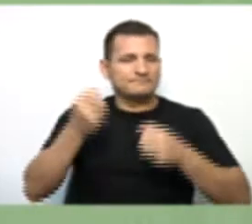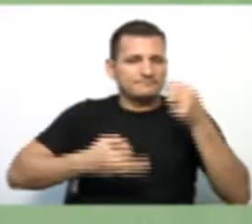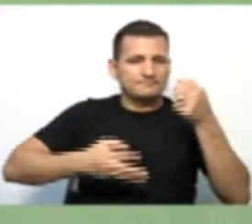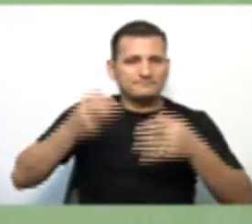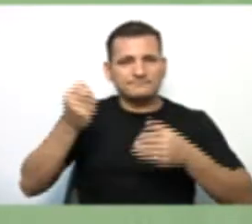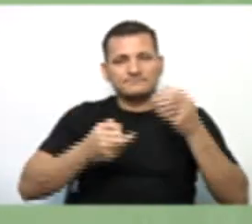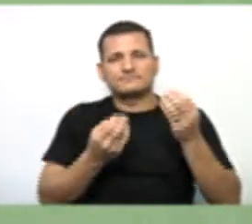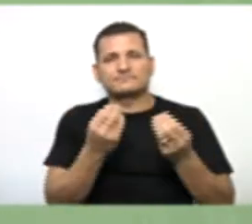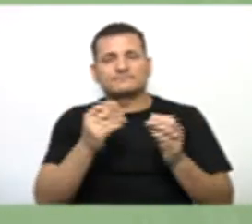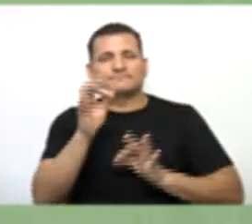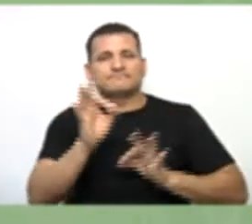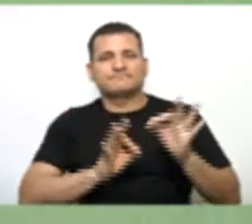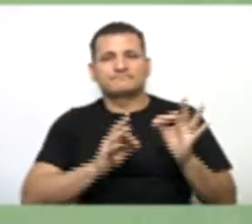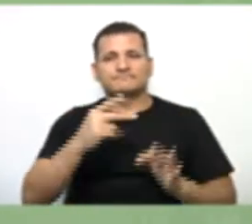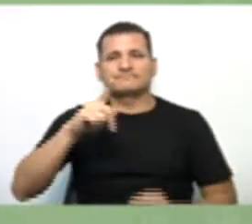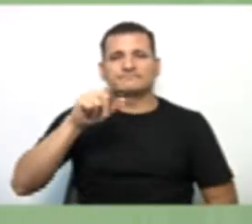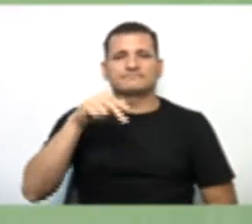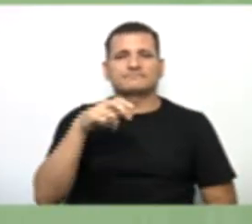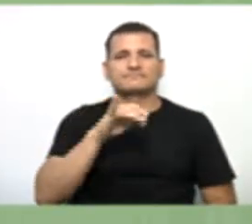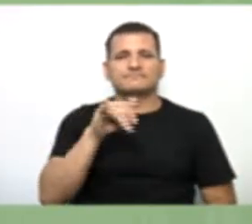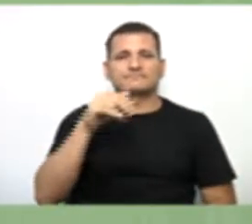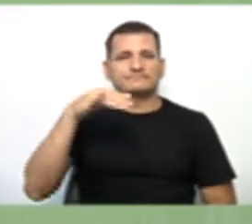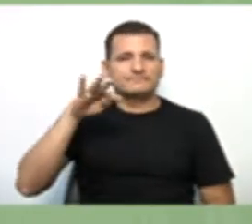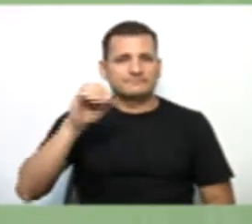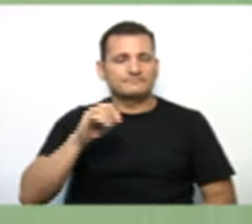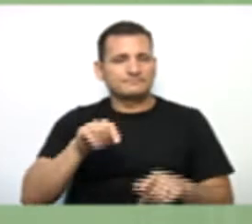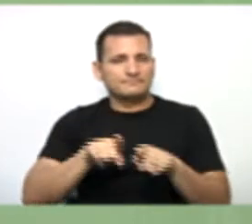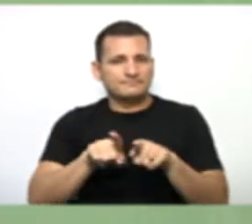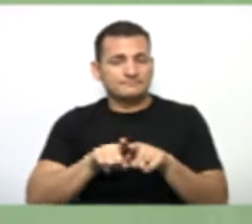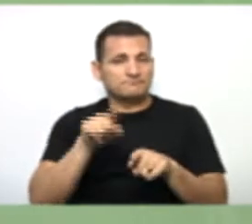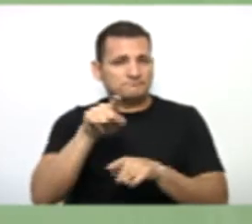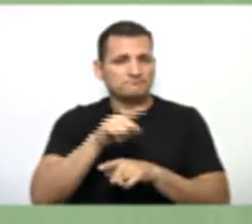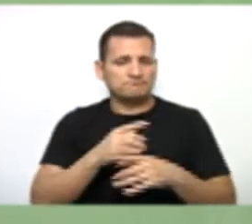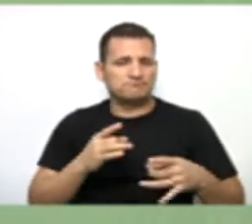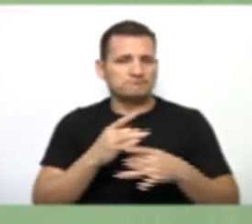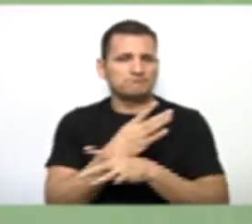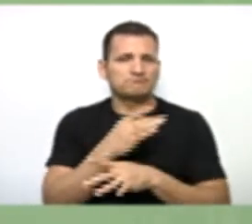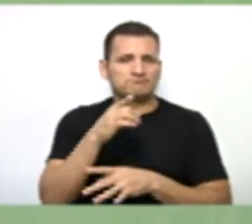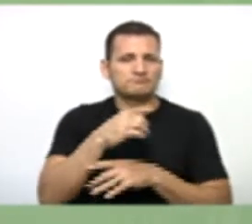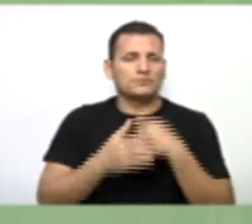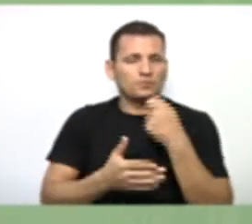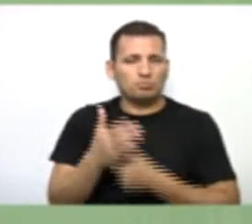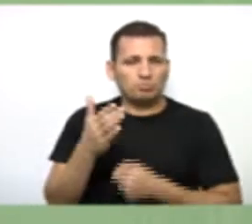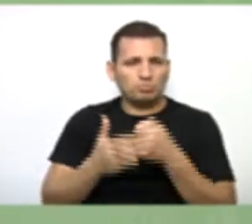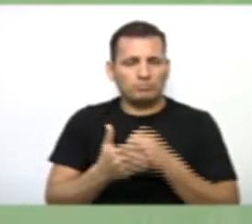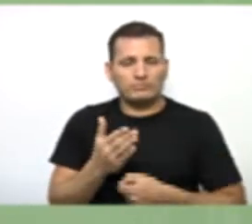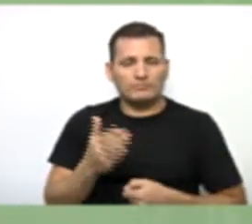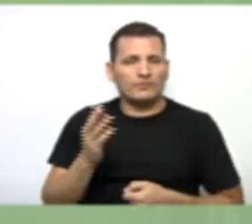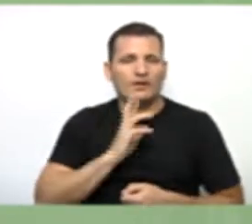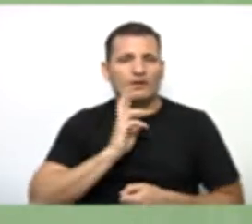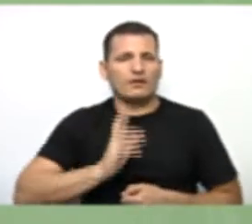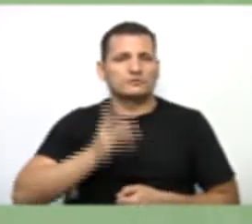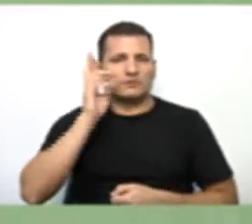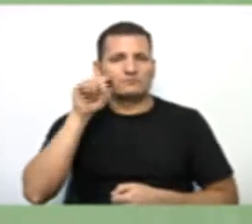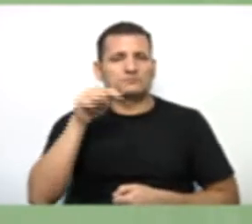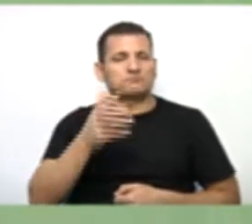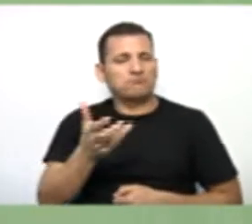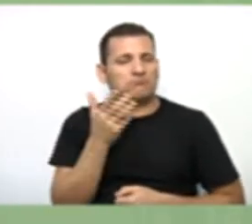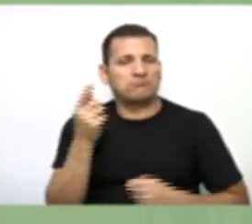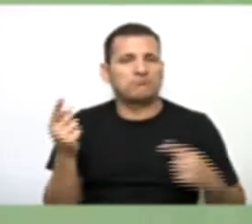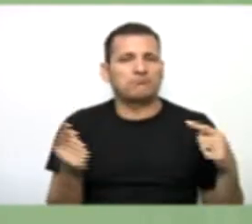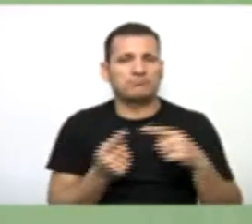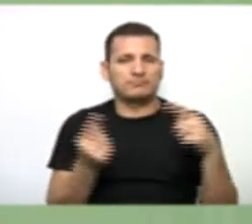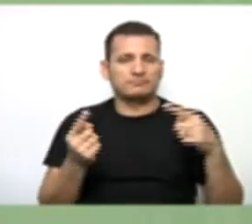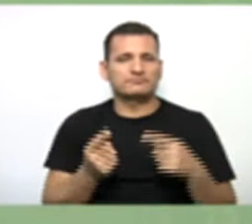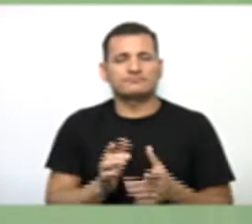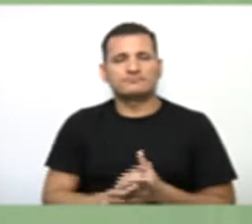de planejamento também, tá bom? Você estará apto a lutar pelos resultados que deseja atingir